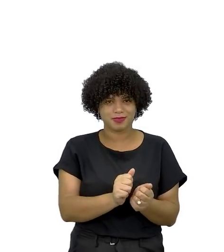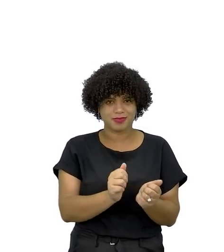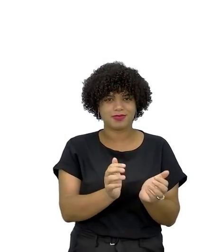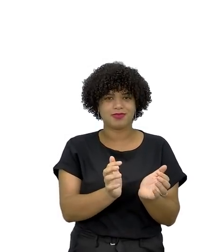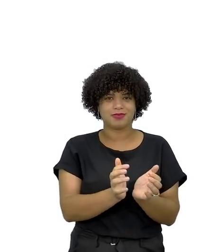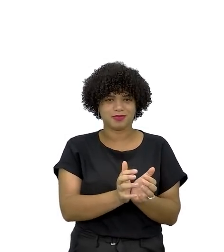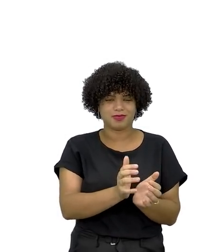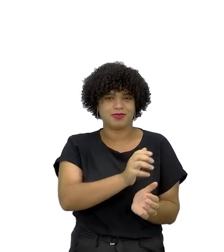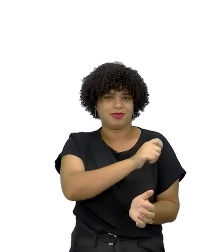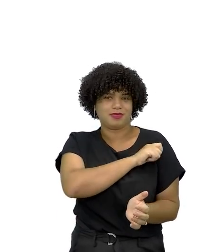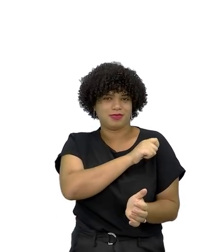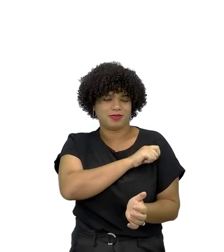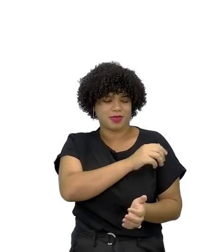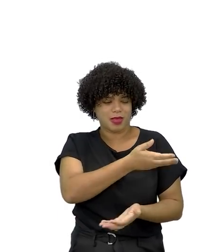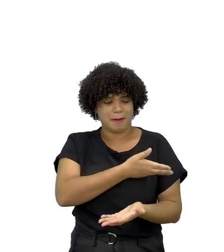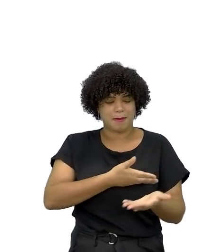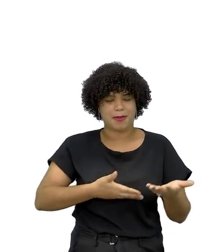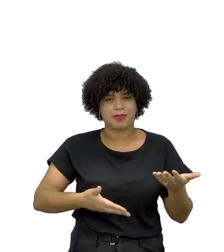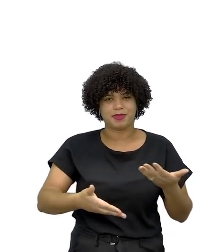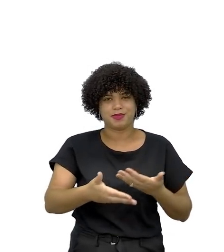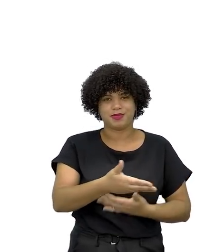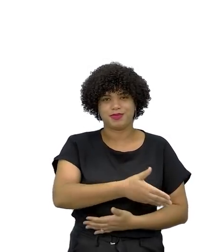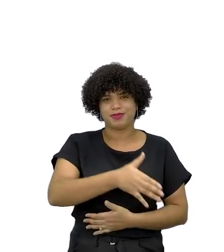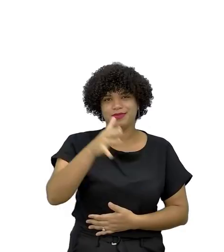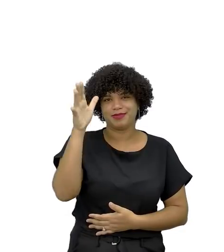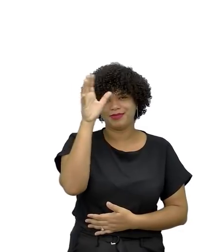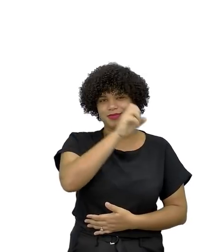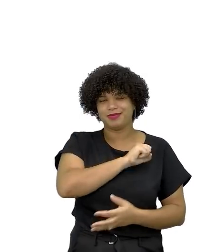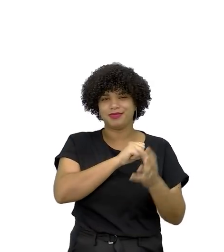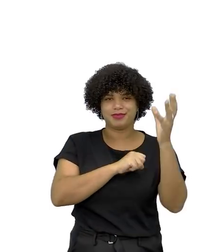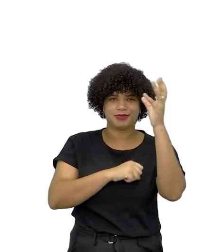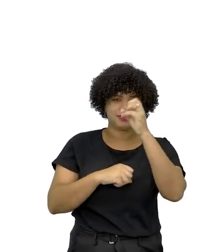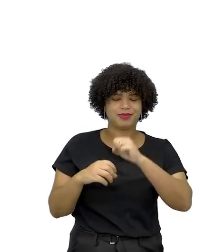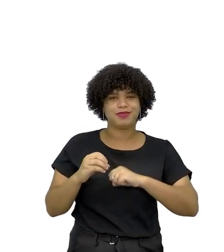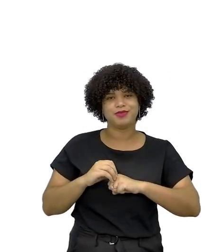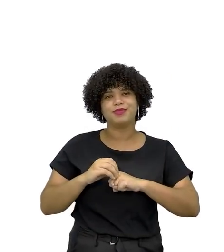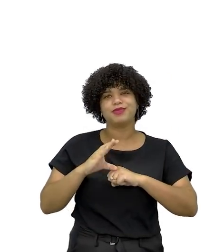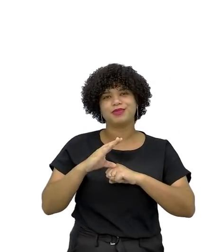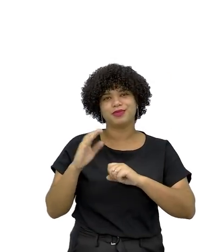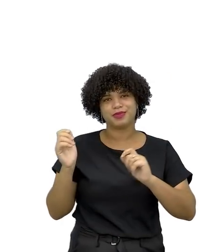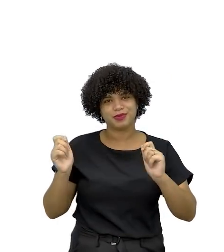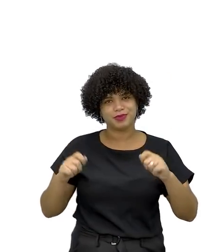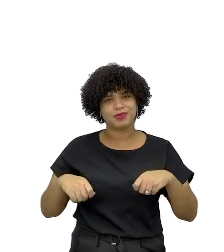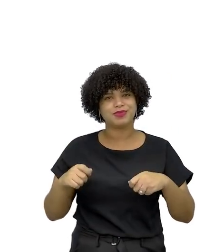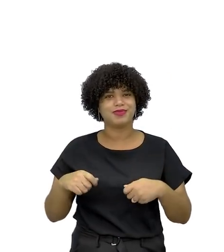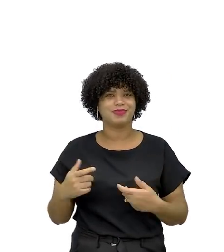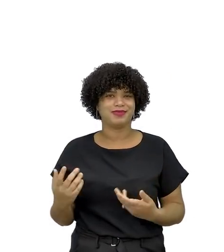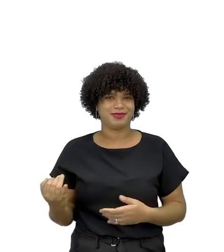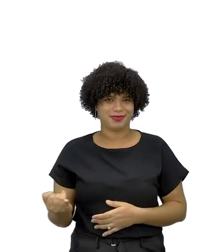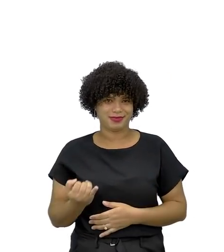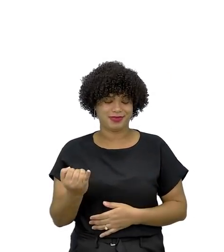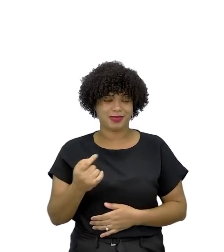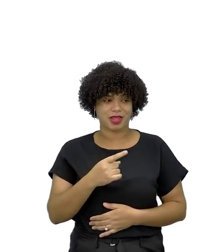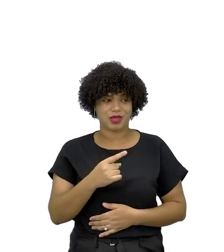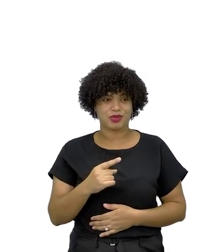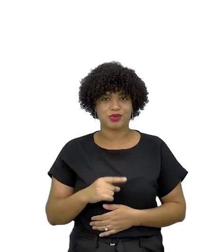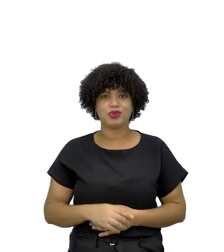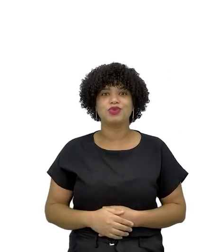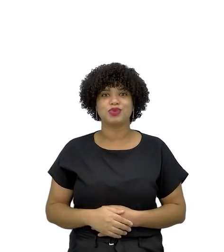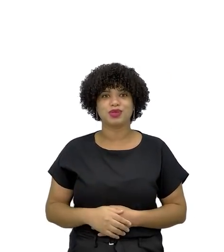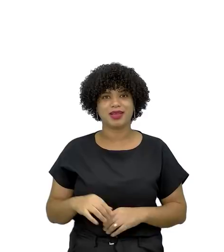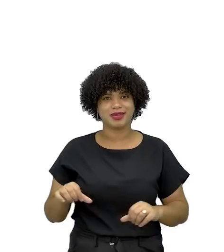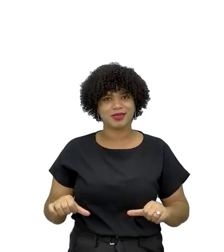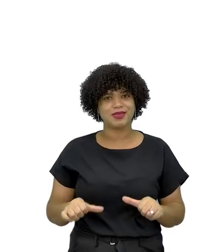um aprendendo com o outro, a gente vê muito isso nos estudantes, o quanto eles vão crescendo, né, eles